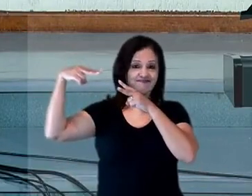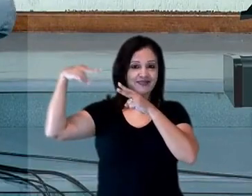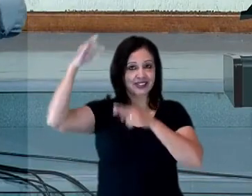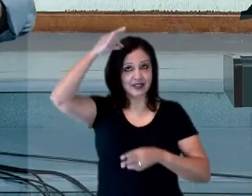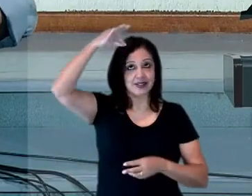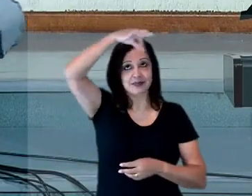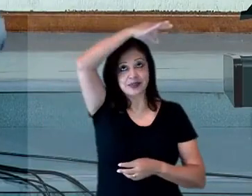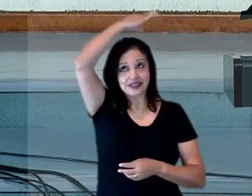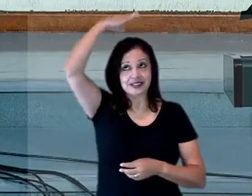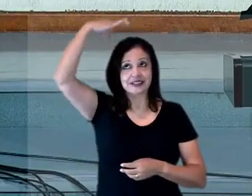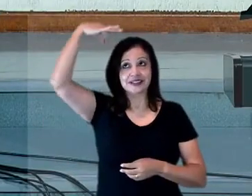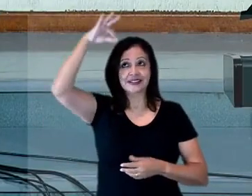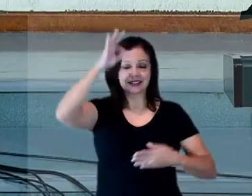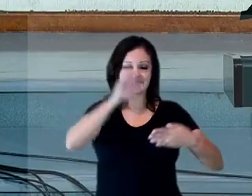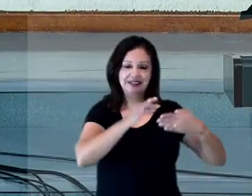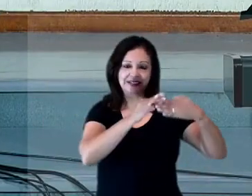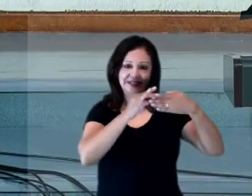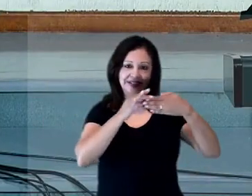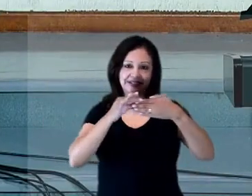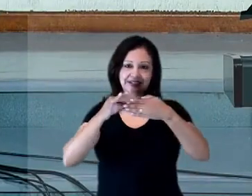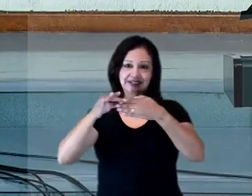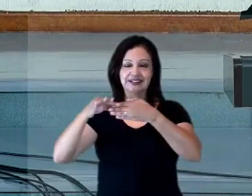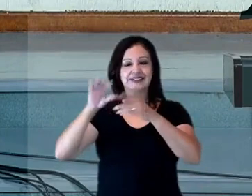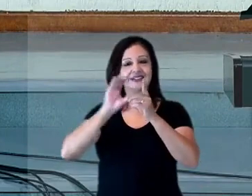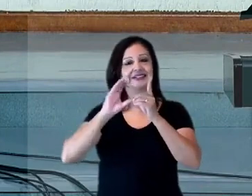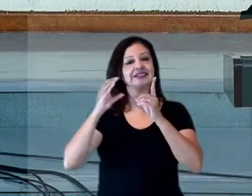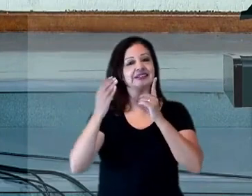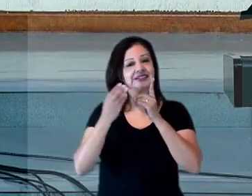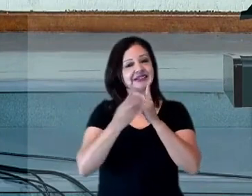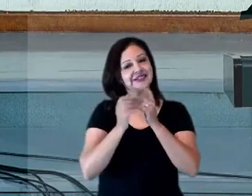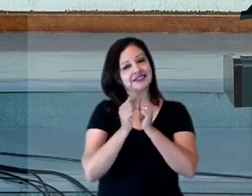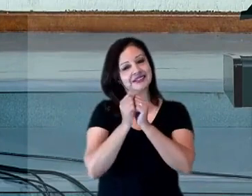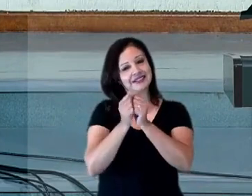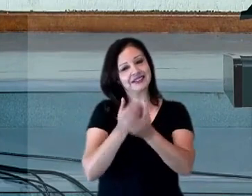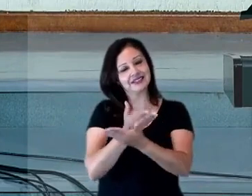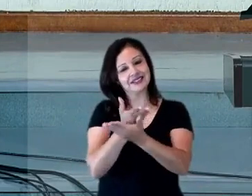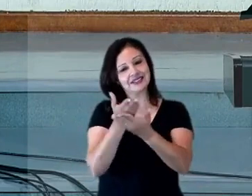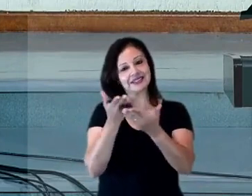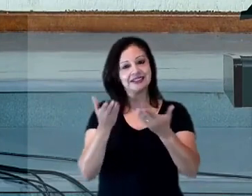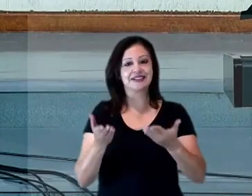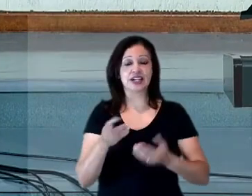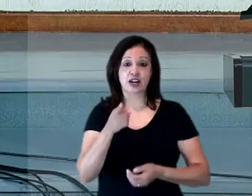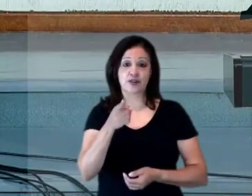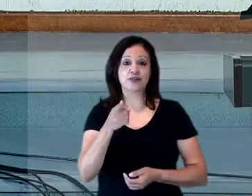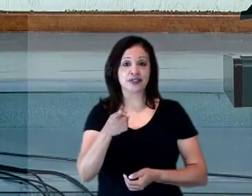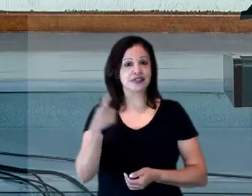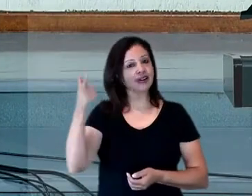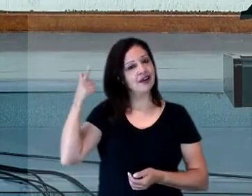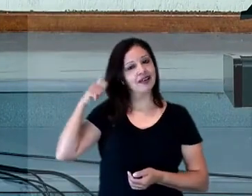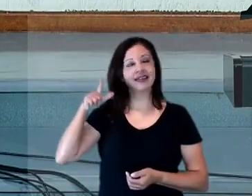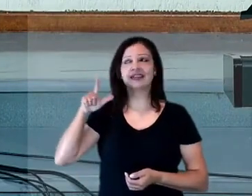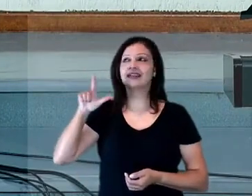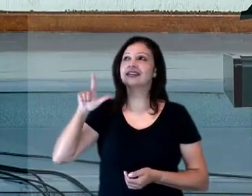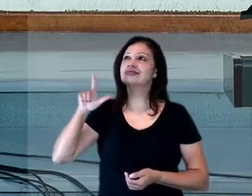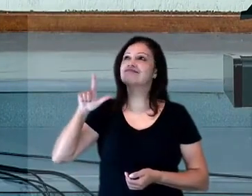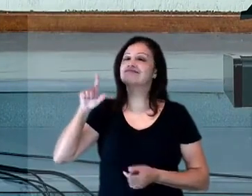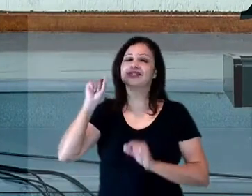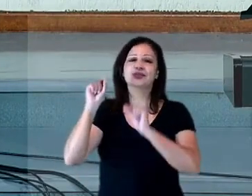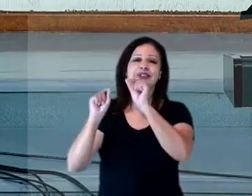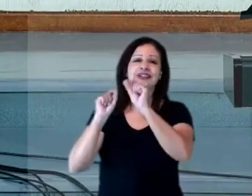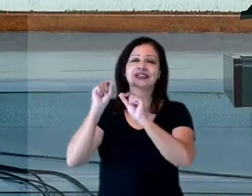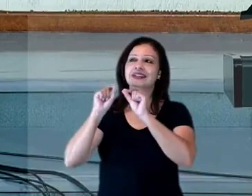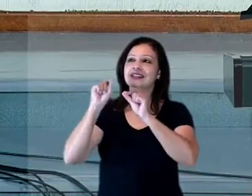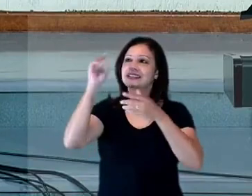acompanhe durante todo este culto que vai estar acontecendo. E que você possa obter dele toda orientação, toda a